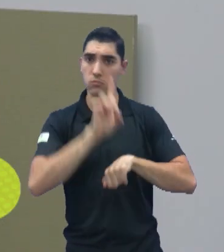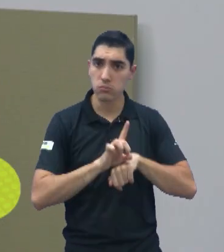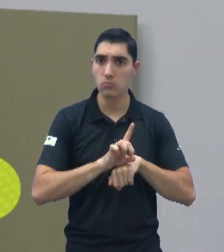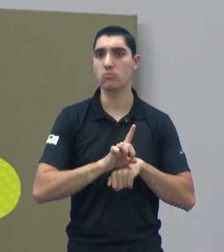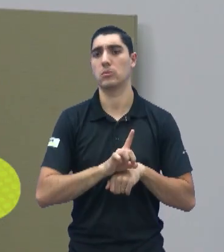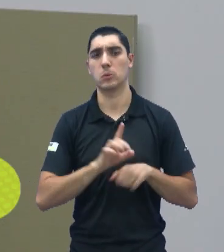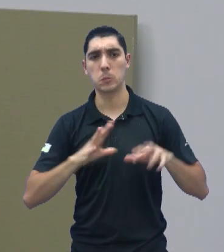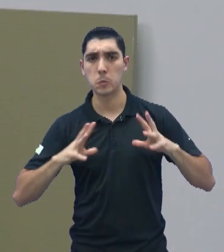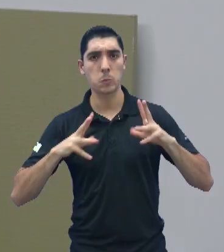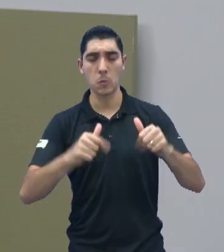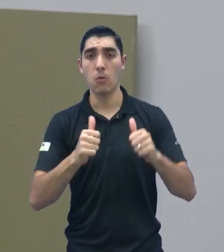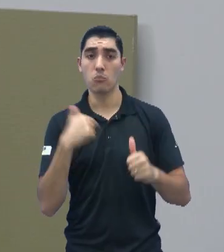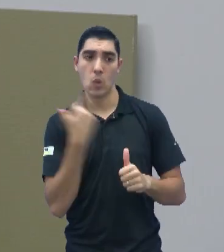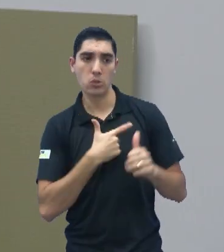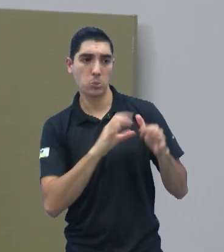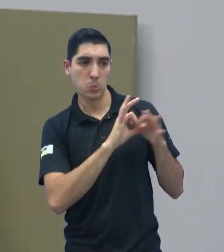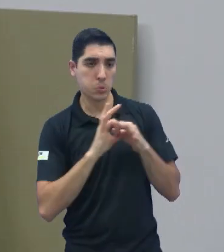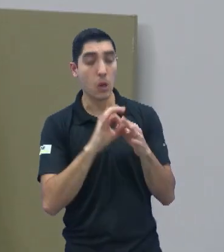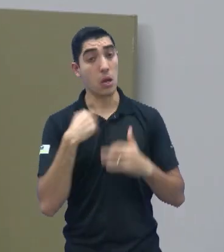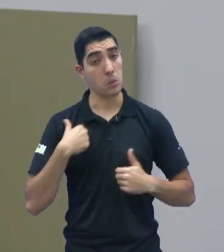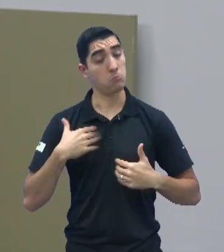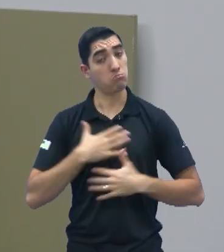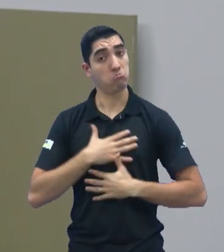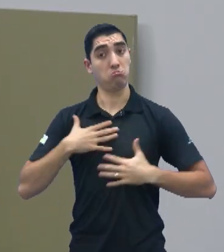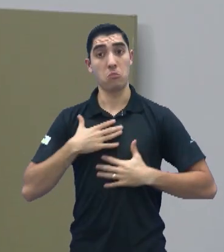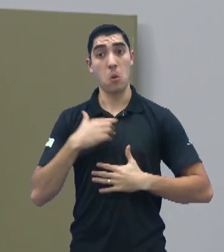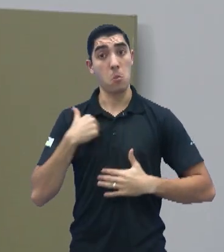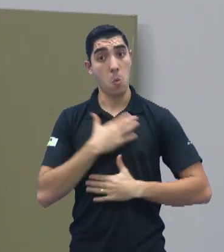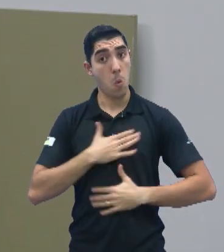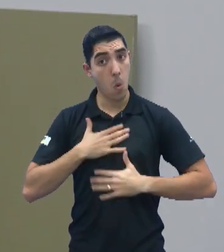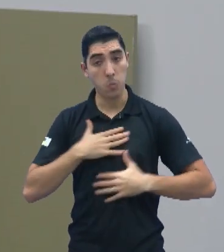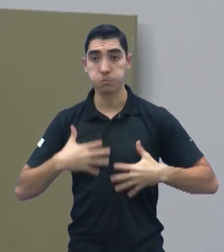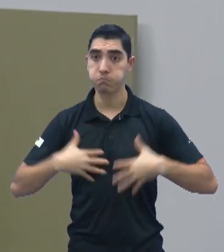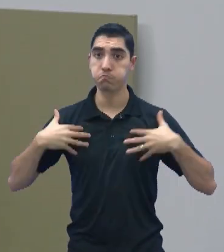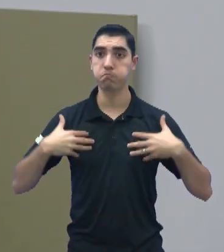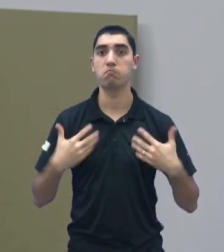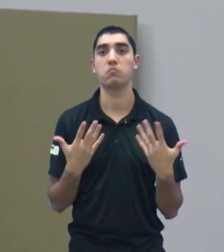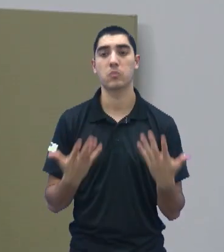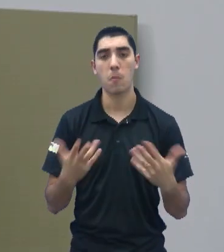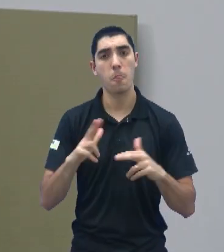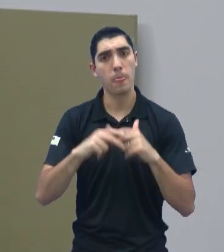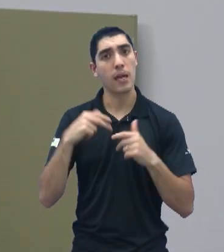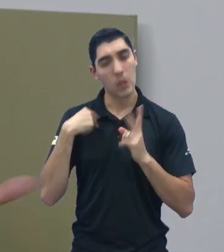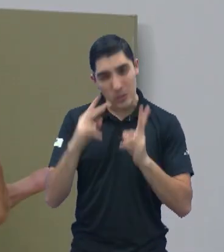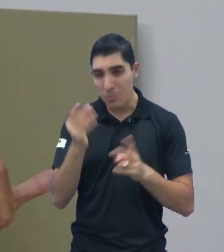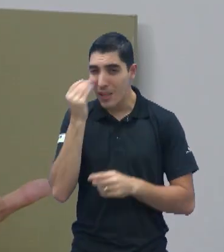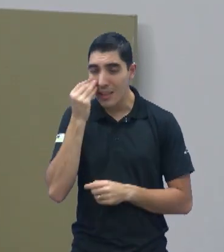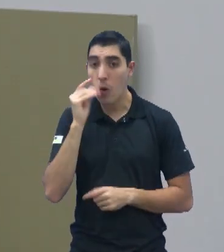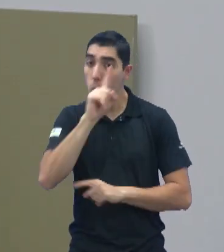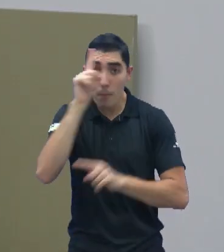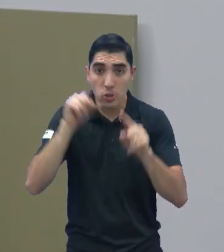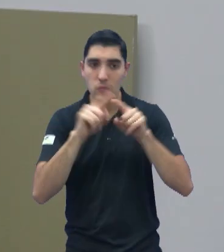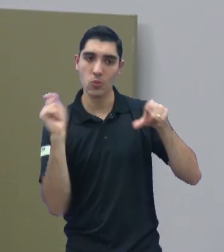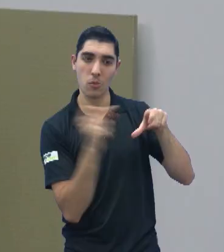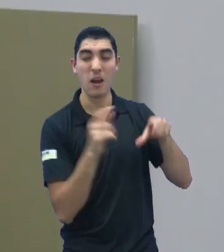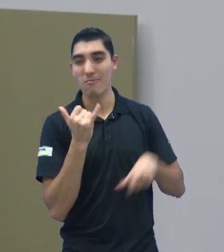bem legal, que eu tô gostando muito de fazer e, cara, como a gente falou, eu procuro gol, claro, não quero tomar gol,